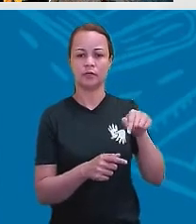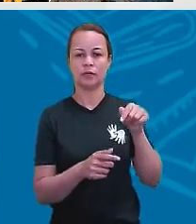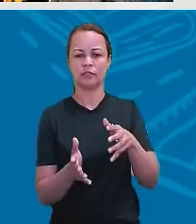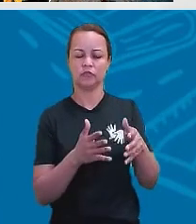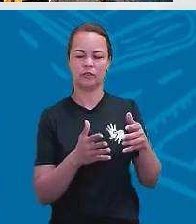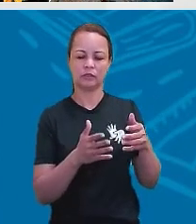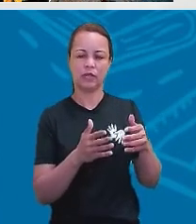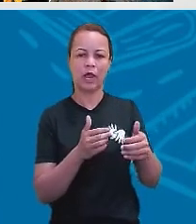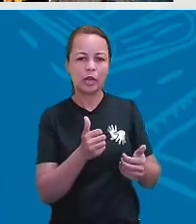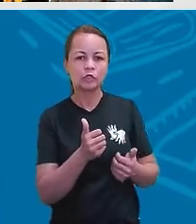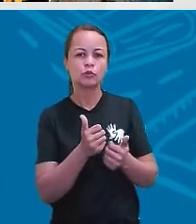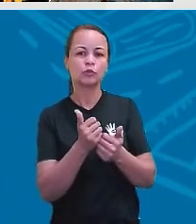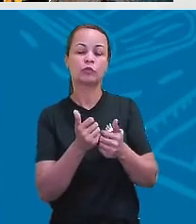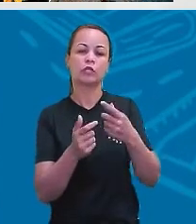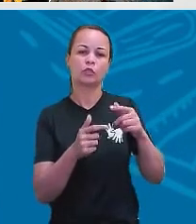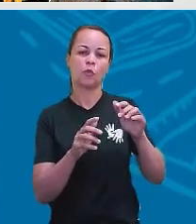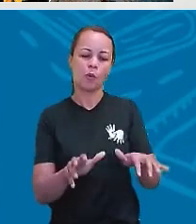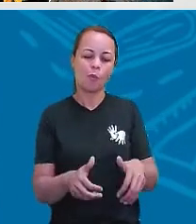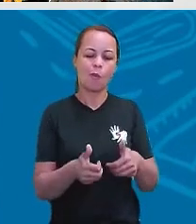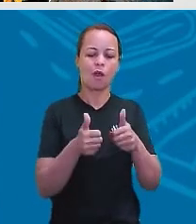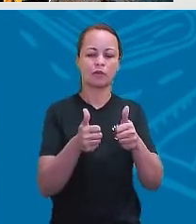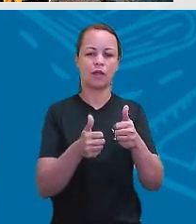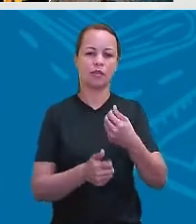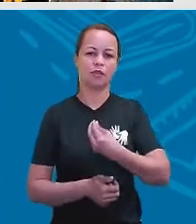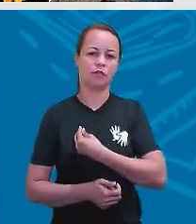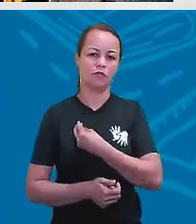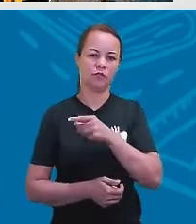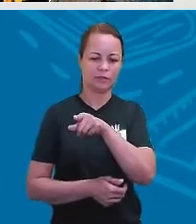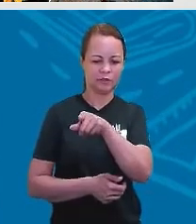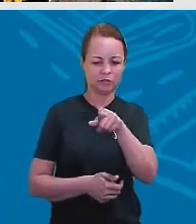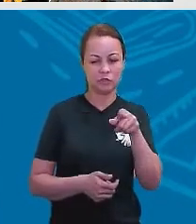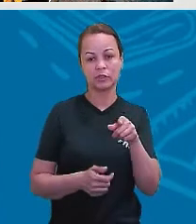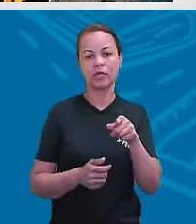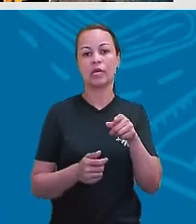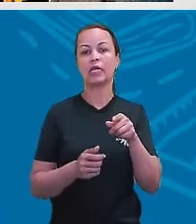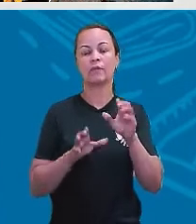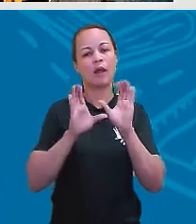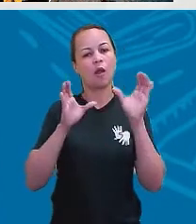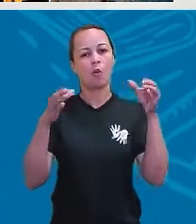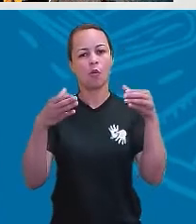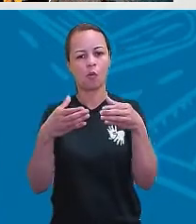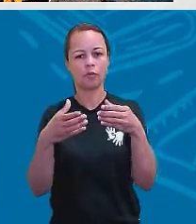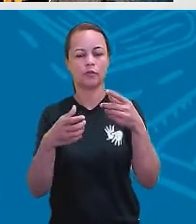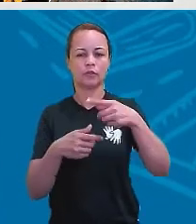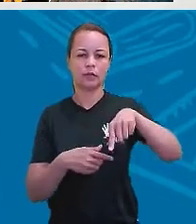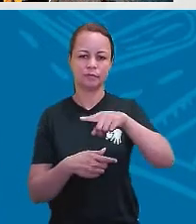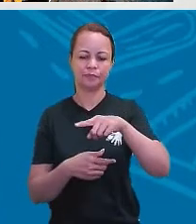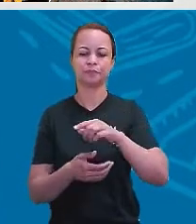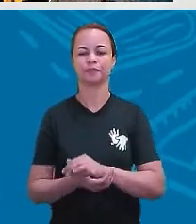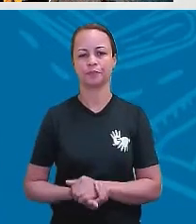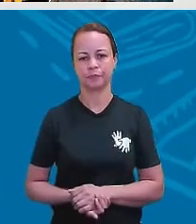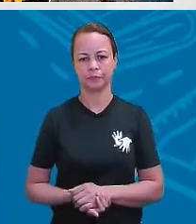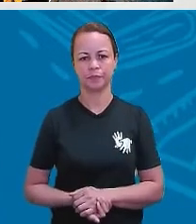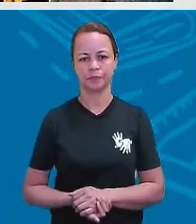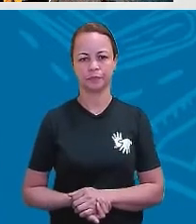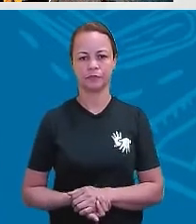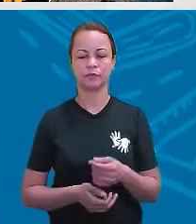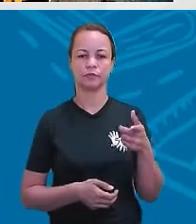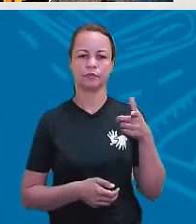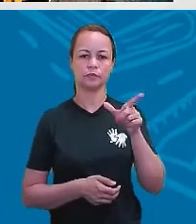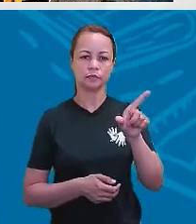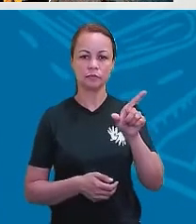favorecendo uma melhor qualidade de vida para você e para a comunidade do seu entorno, tá certo? Outra questão